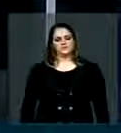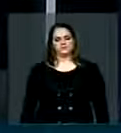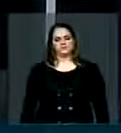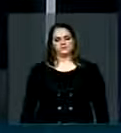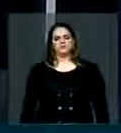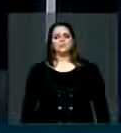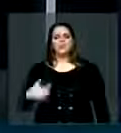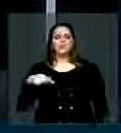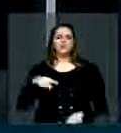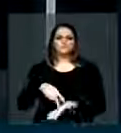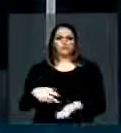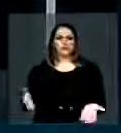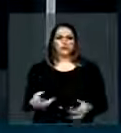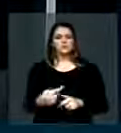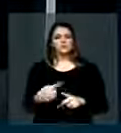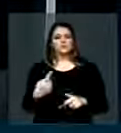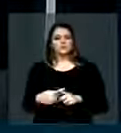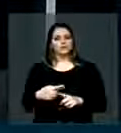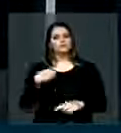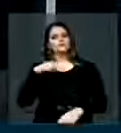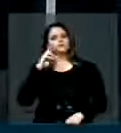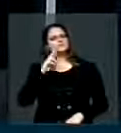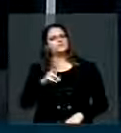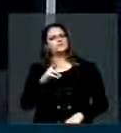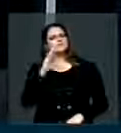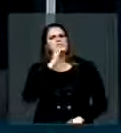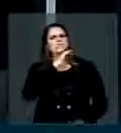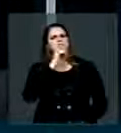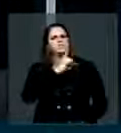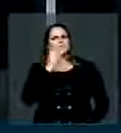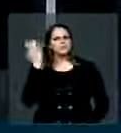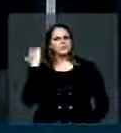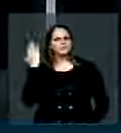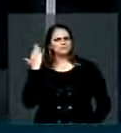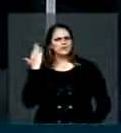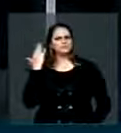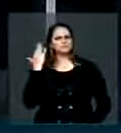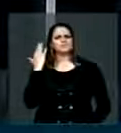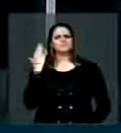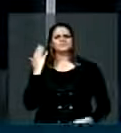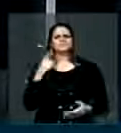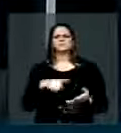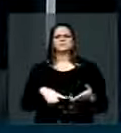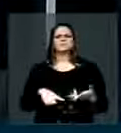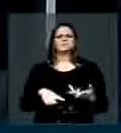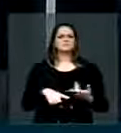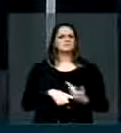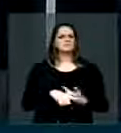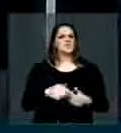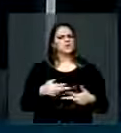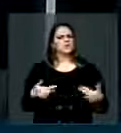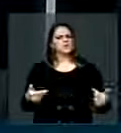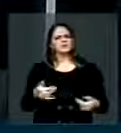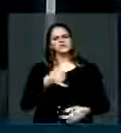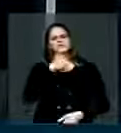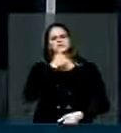ocupa a tribuna porque nós acompanhamos no último final de semana fatos lamentáveis que ocorreram